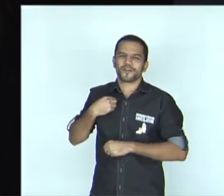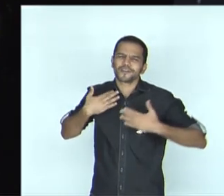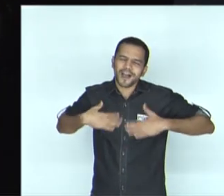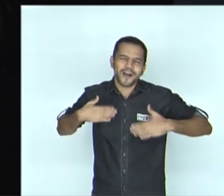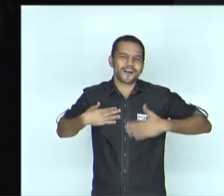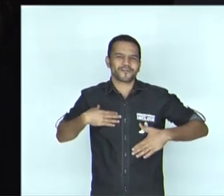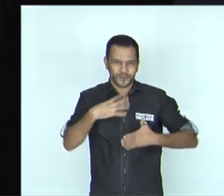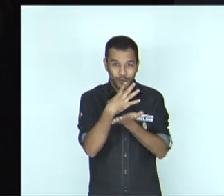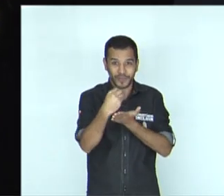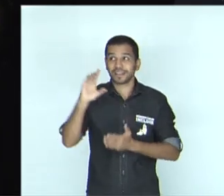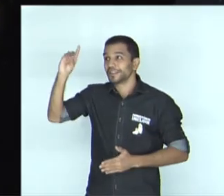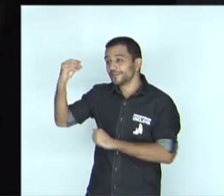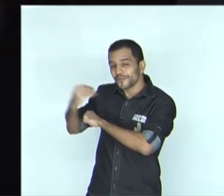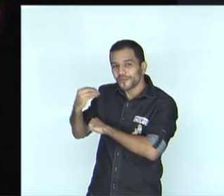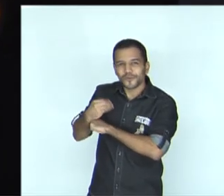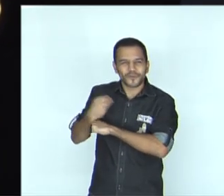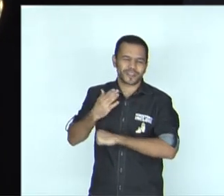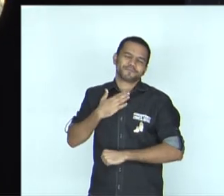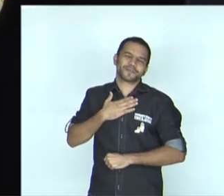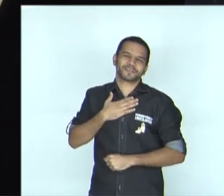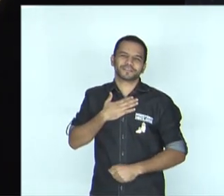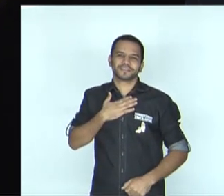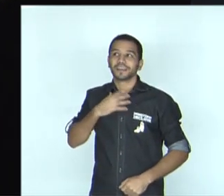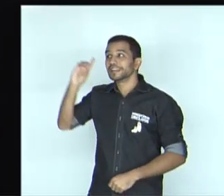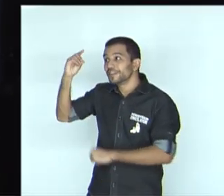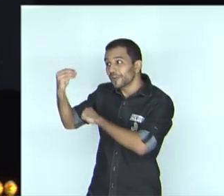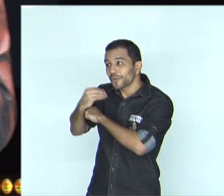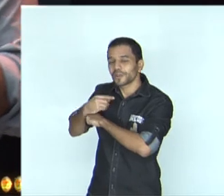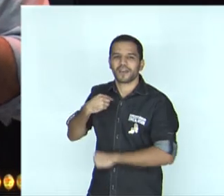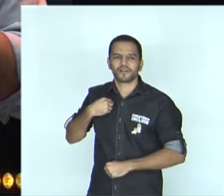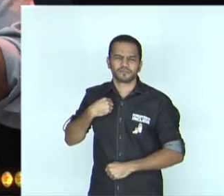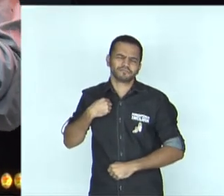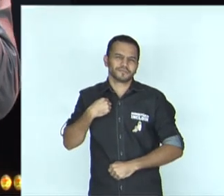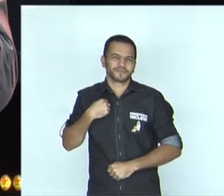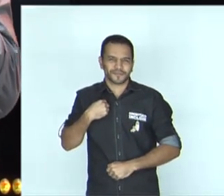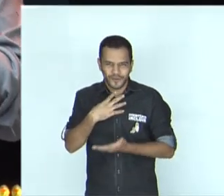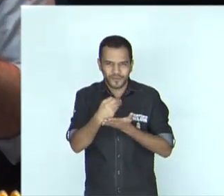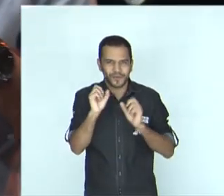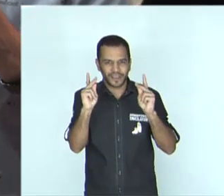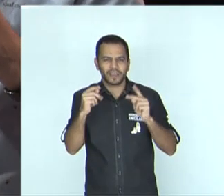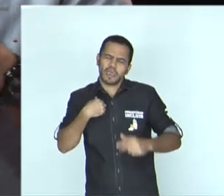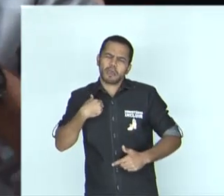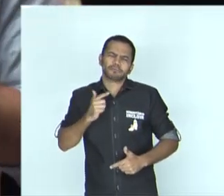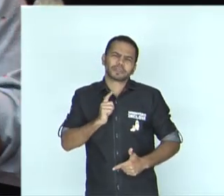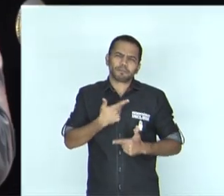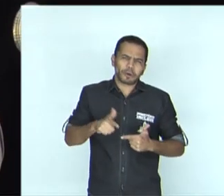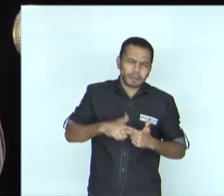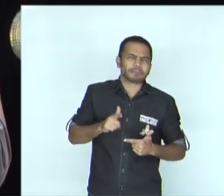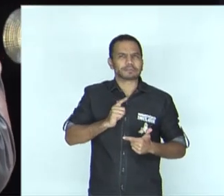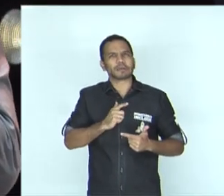vai cuidar da gente. Deus vai cuidar de mim. Eu tenho problema? Tenho. Tenho luta? Tenho. Tenho lágrima? Tenho.